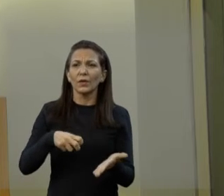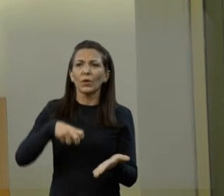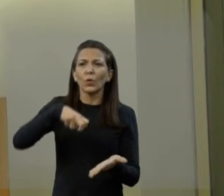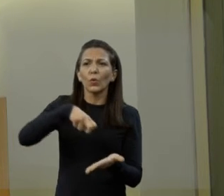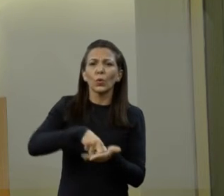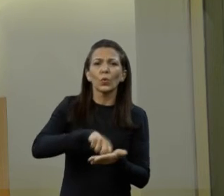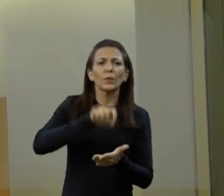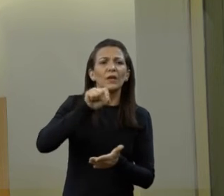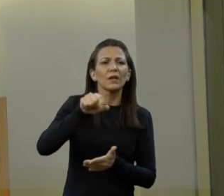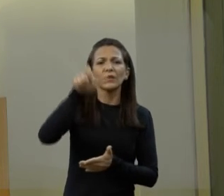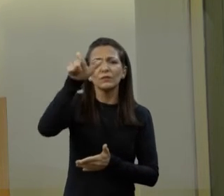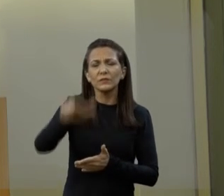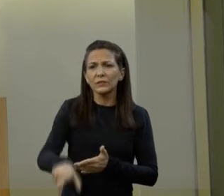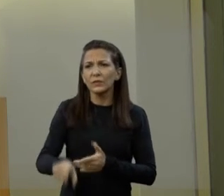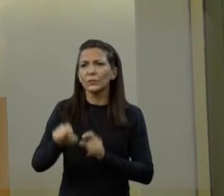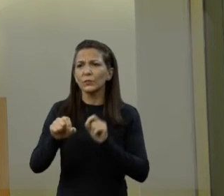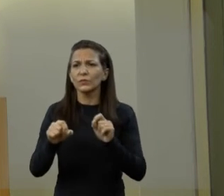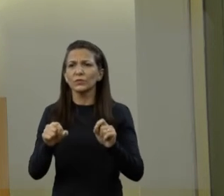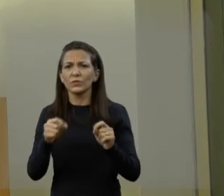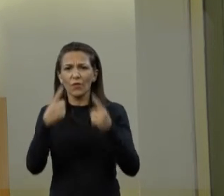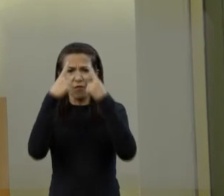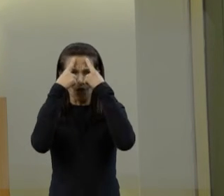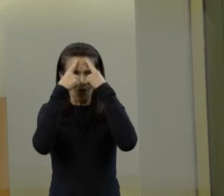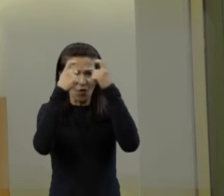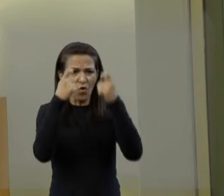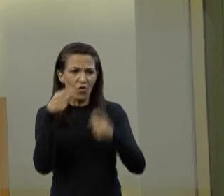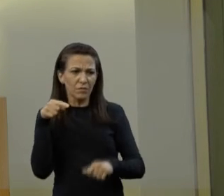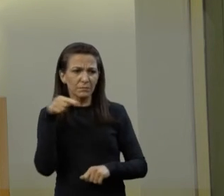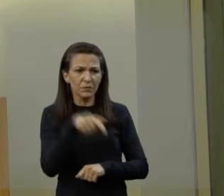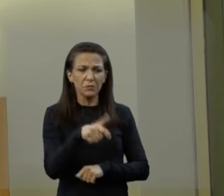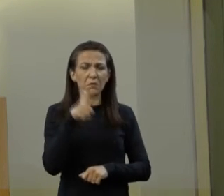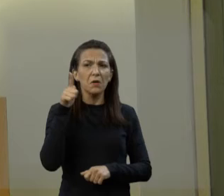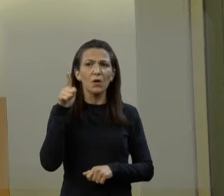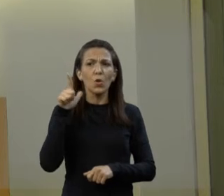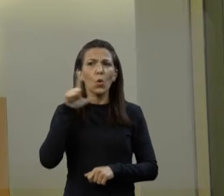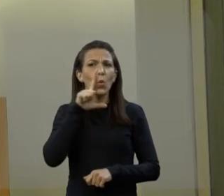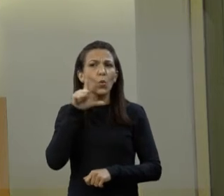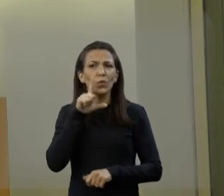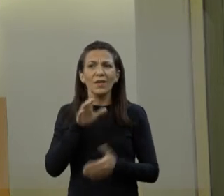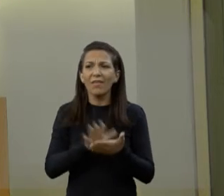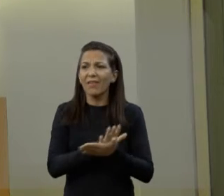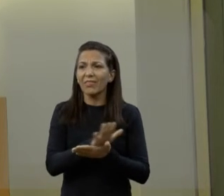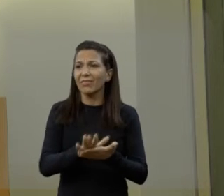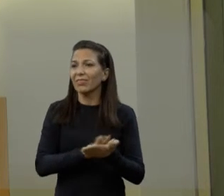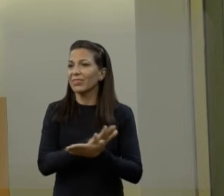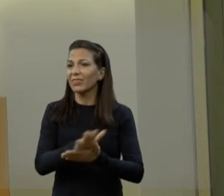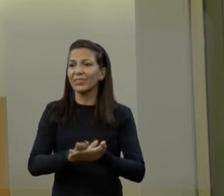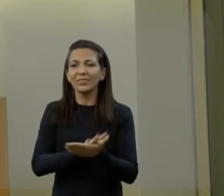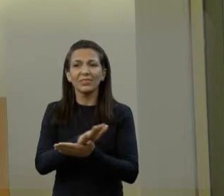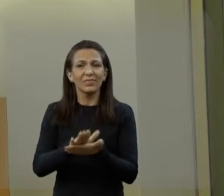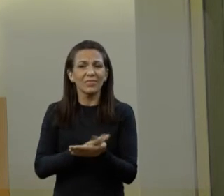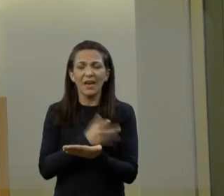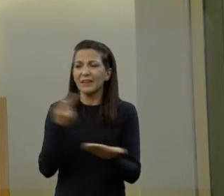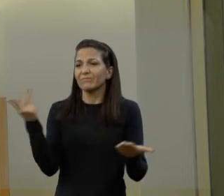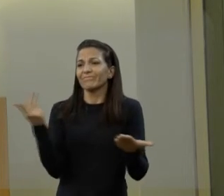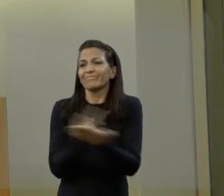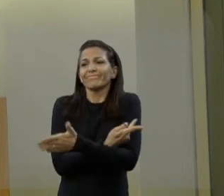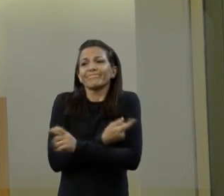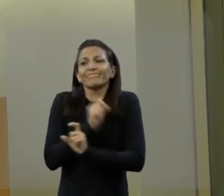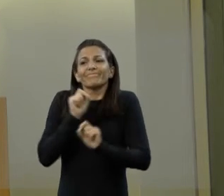quem não são vocês porque vocês foram agressivas como o meu colega Vereador Beco ele não fez nada de mais nada